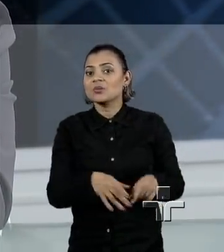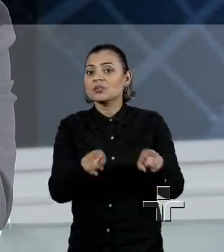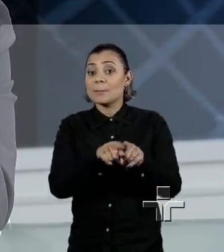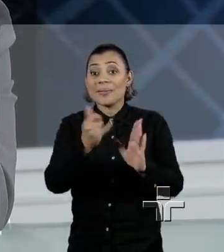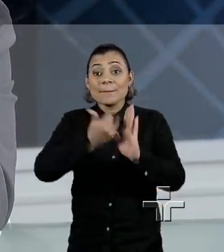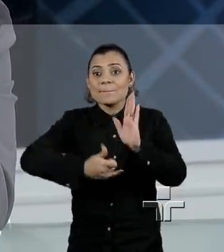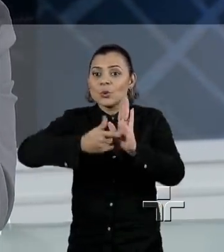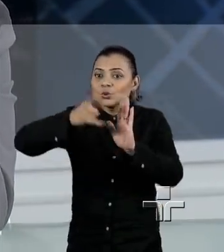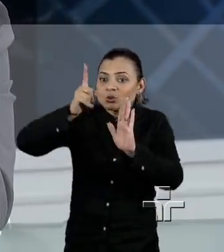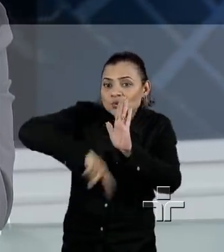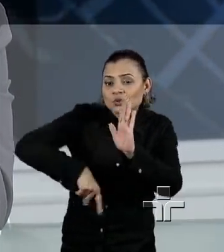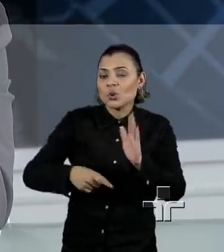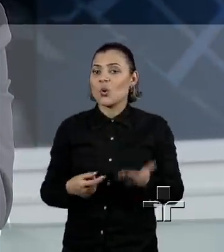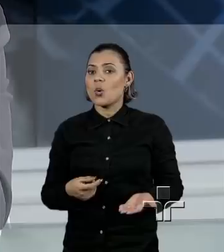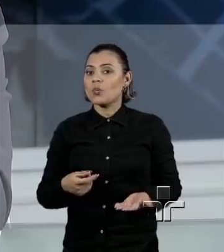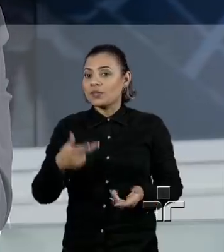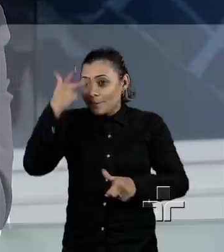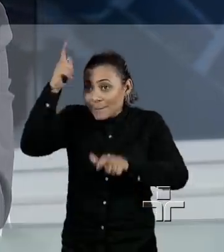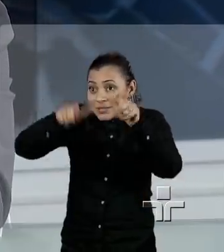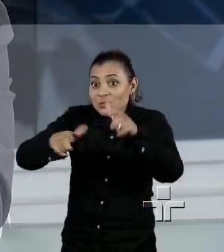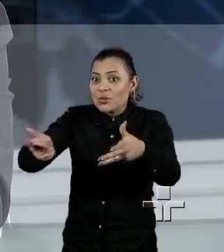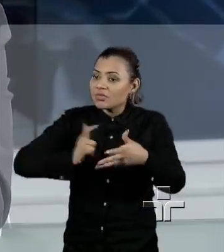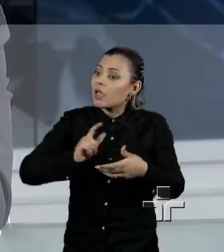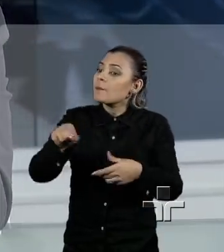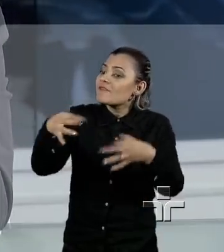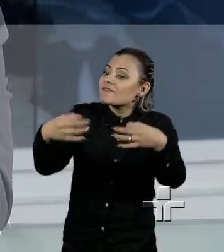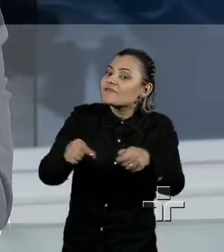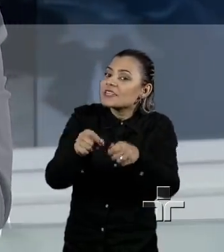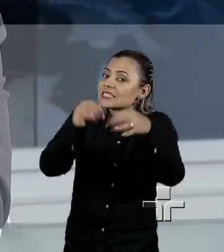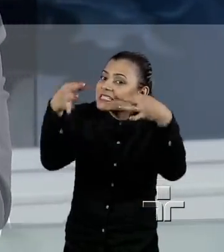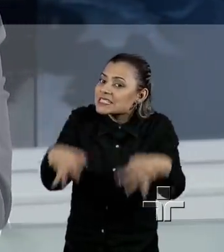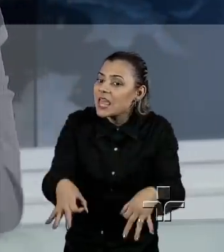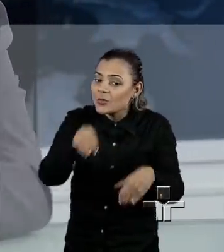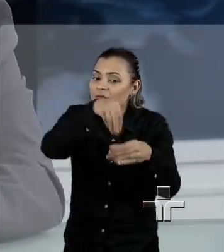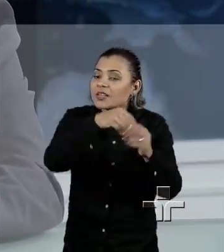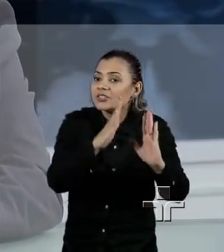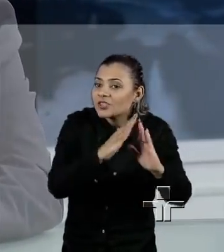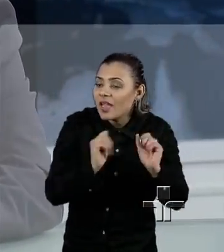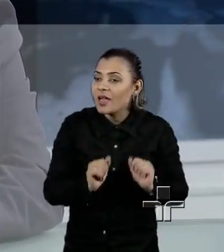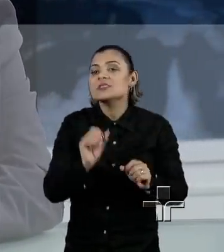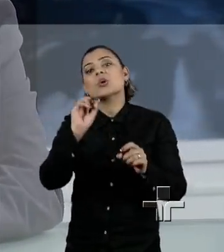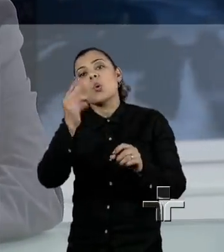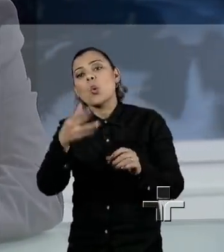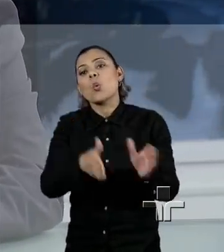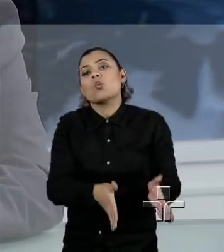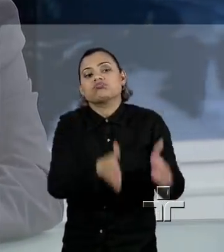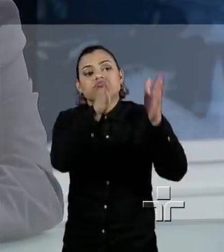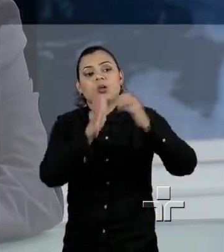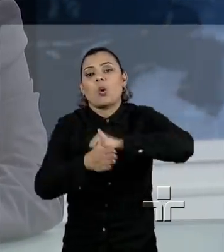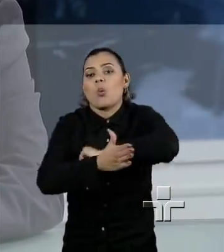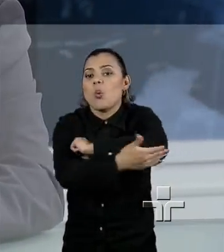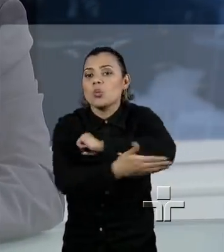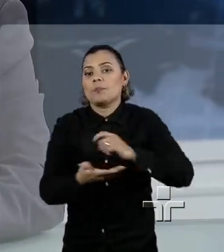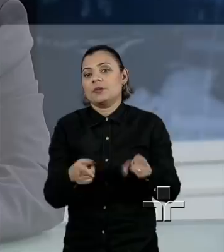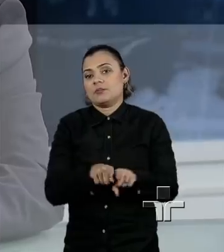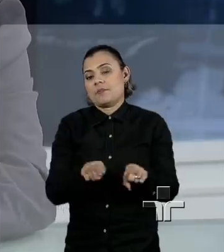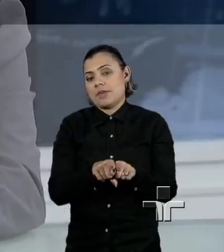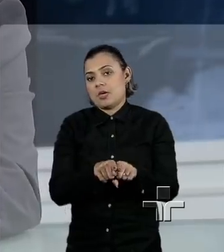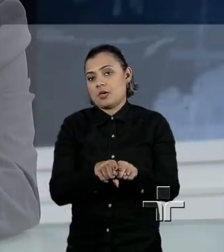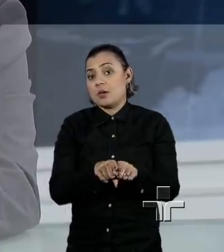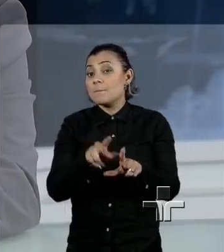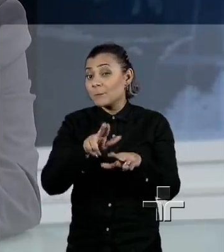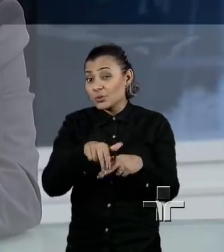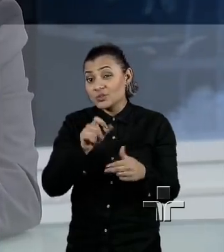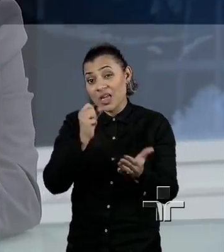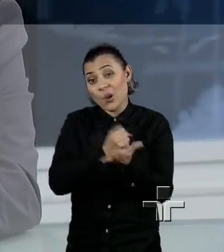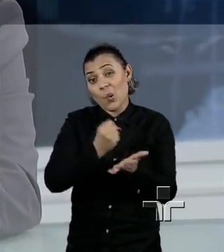imposto, dizendo que o indivíduo vai ter um incentivo para fazer o certo dentro da casa dele, no condomínio dele. Quer dizer, só que como isso são